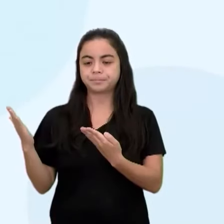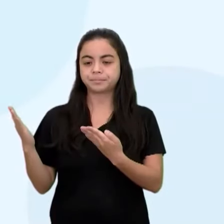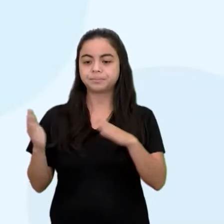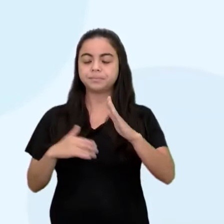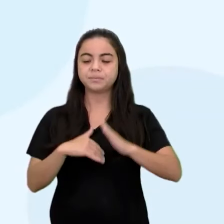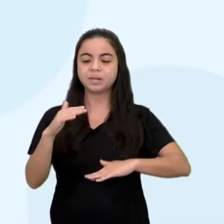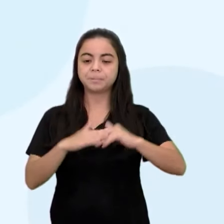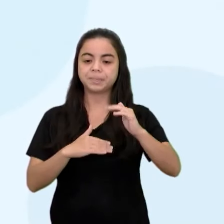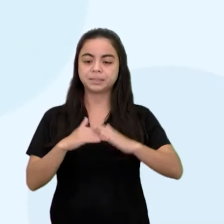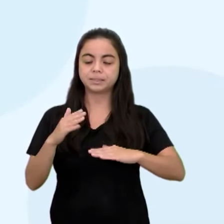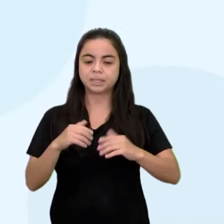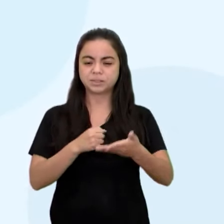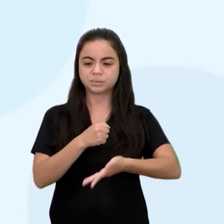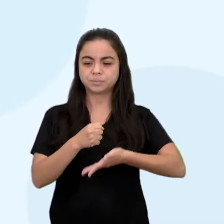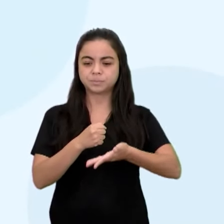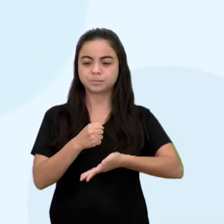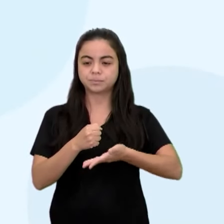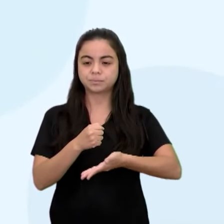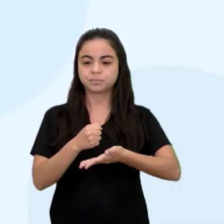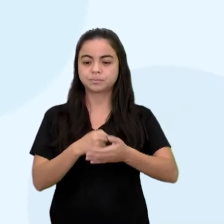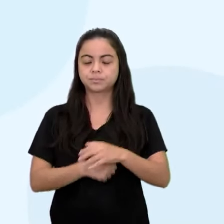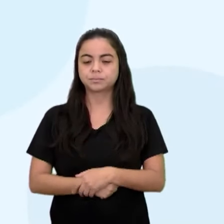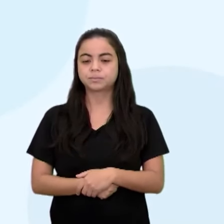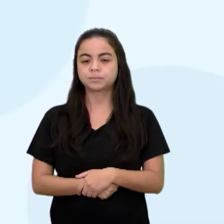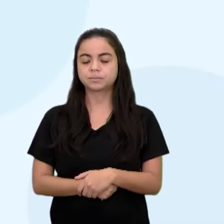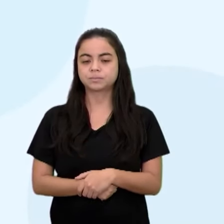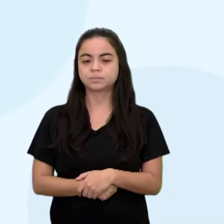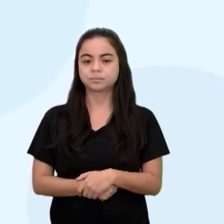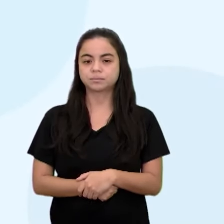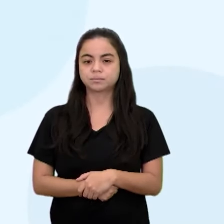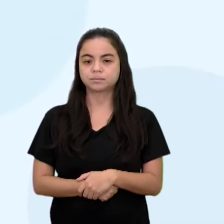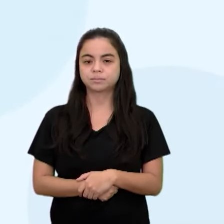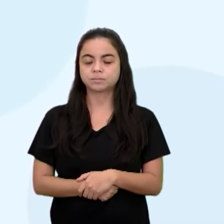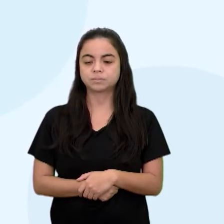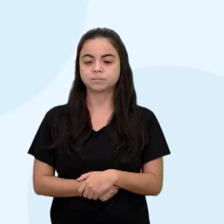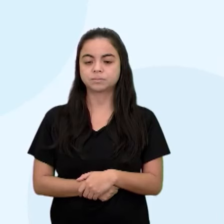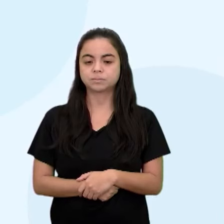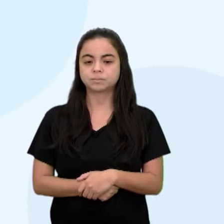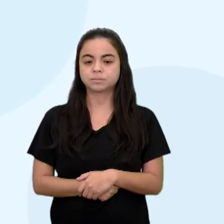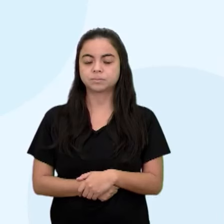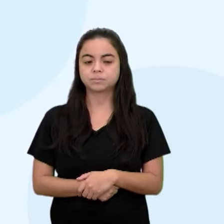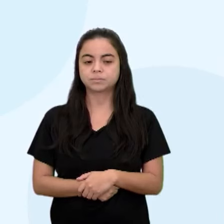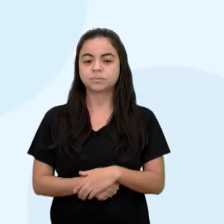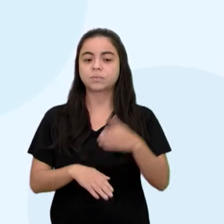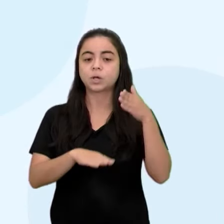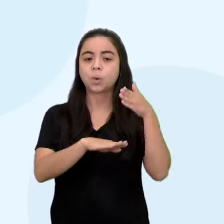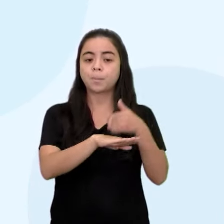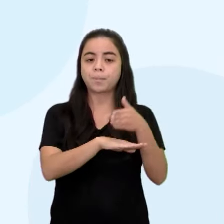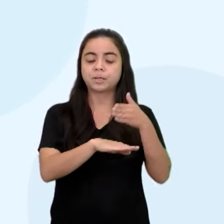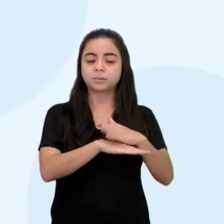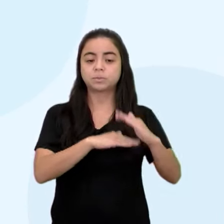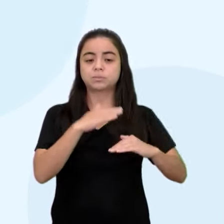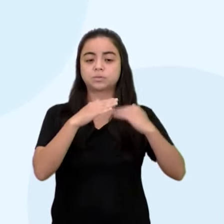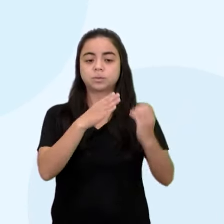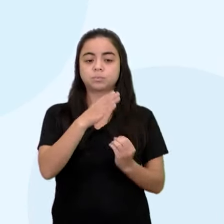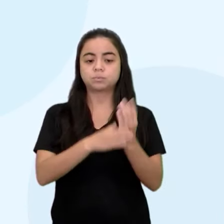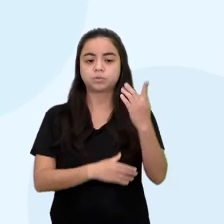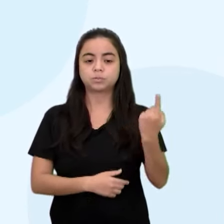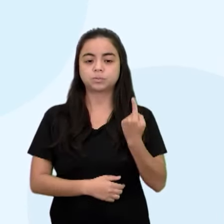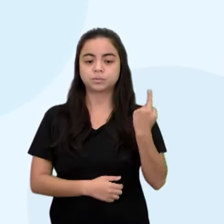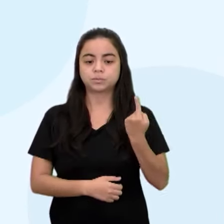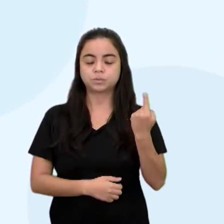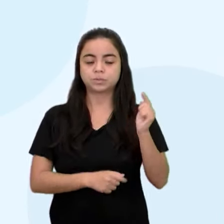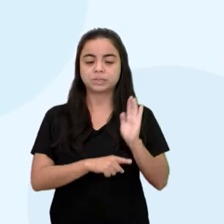habilidades básicas aí do nosso componente? Participar de processo de produção